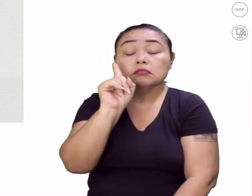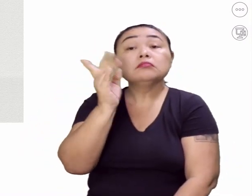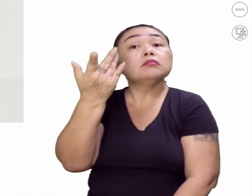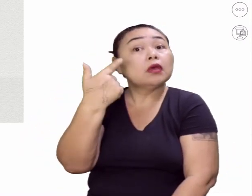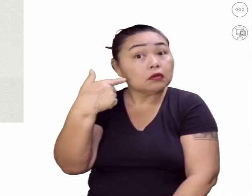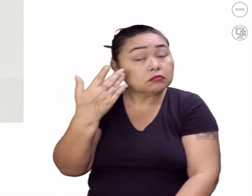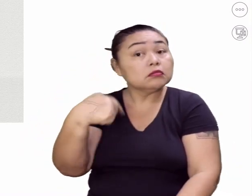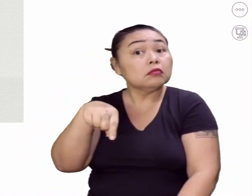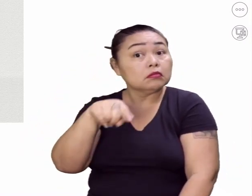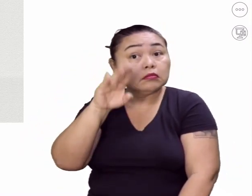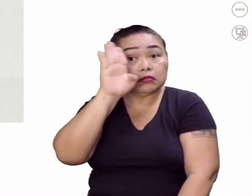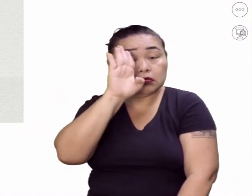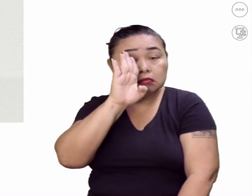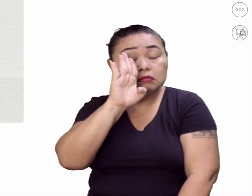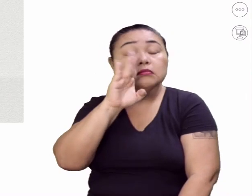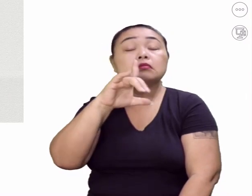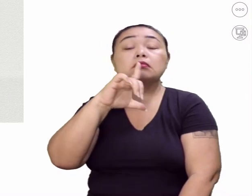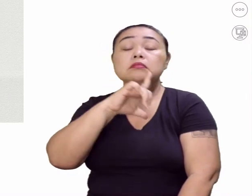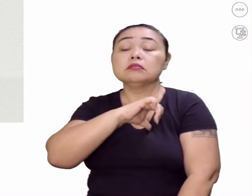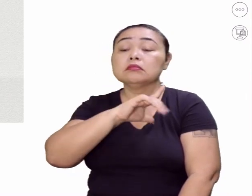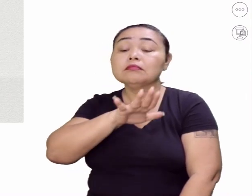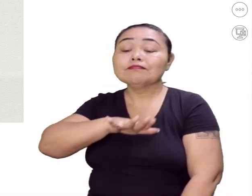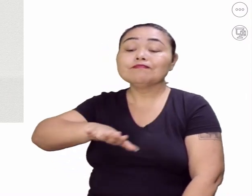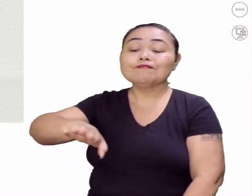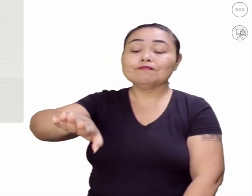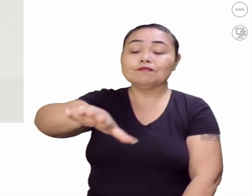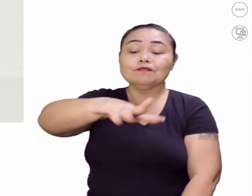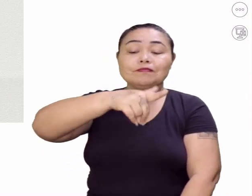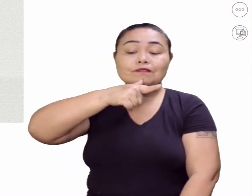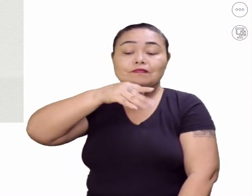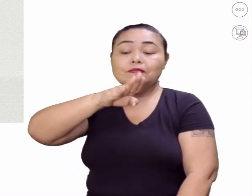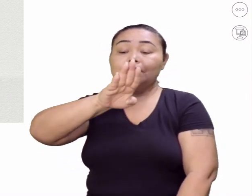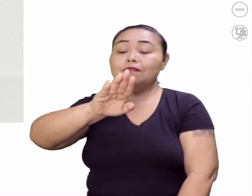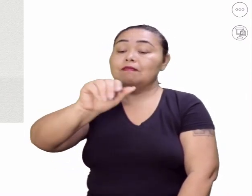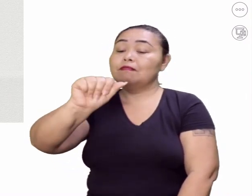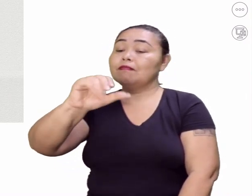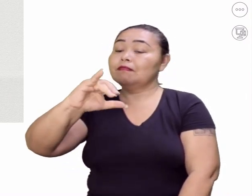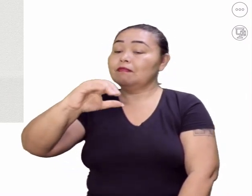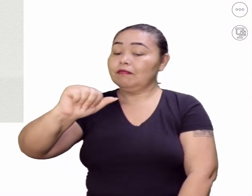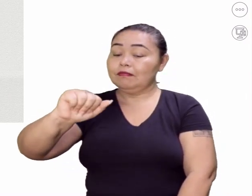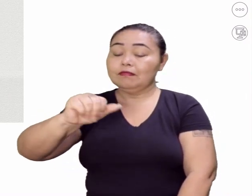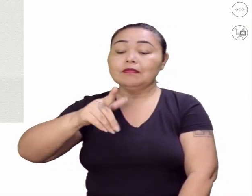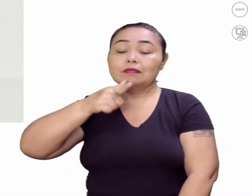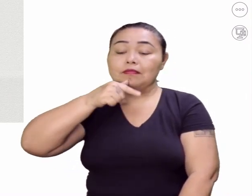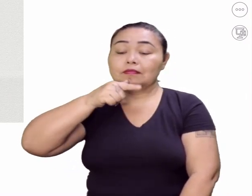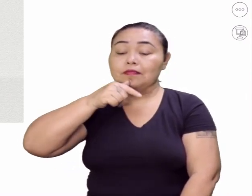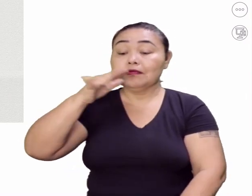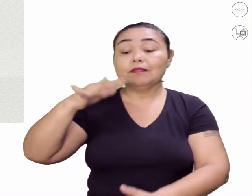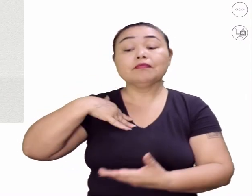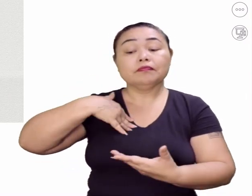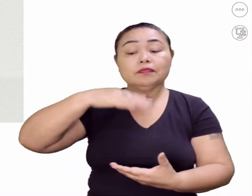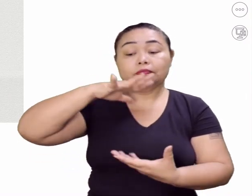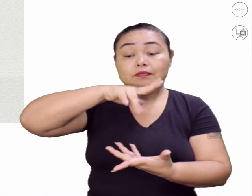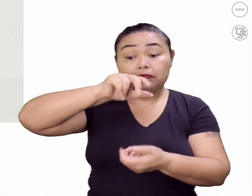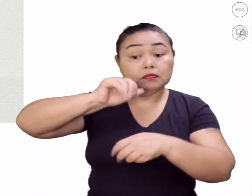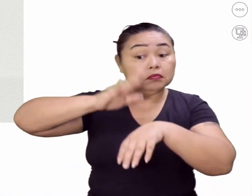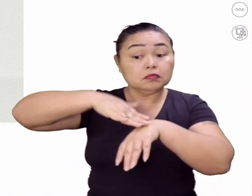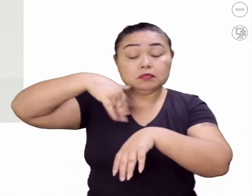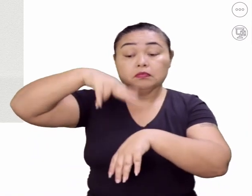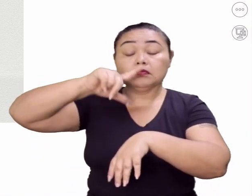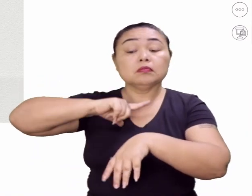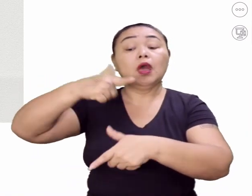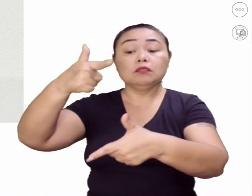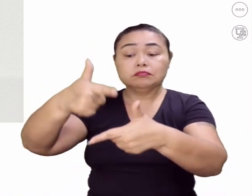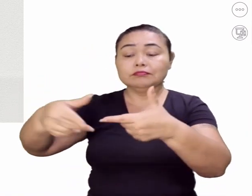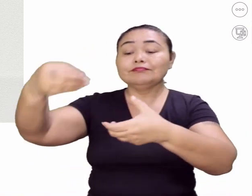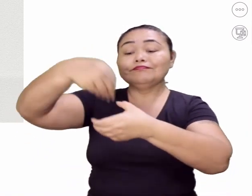aqui no Brasil. Temos a maior bacia hidrográfica do mundo. Exato. É isso? Muito bem. Ainda assim temos problemas